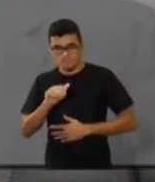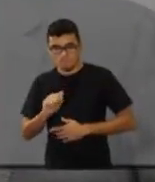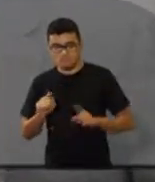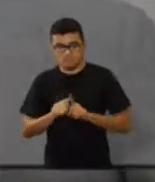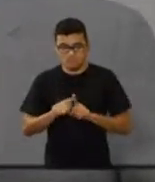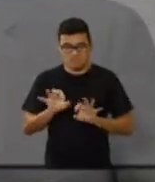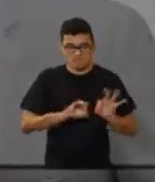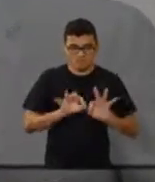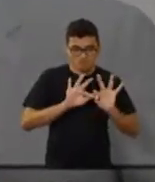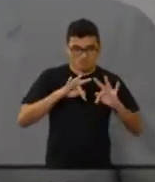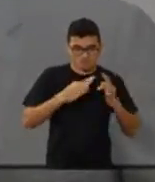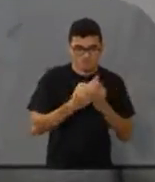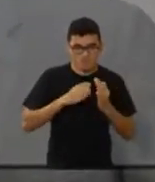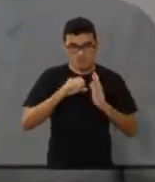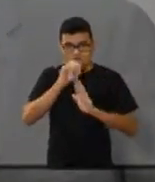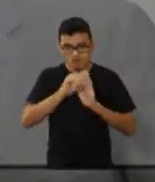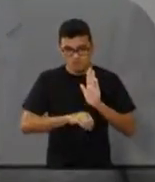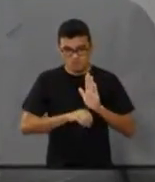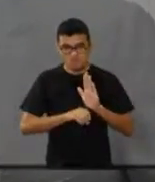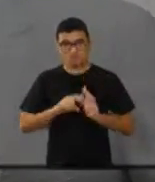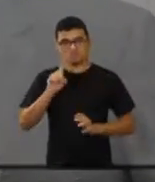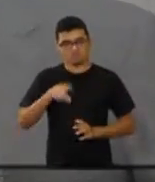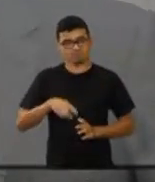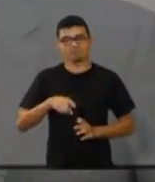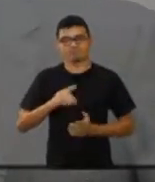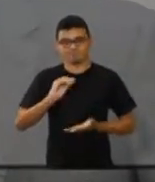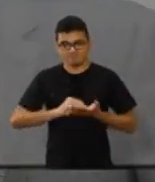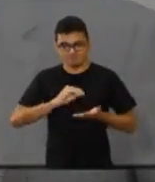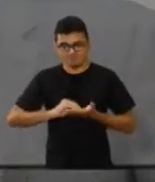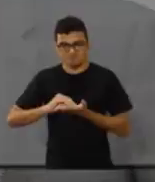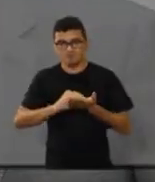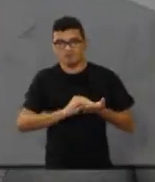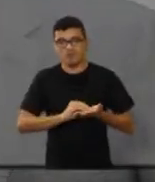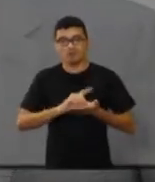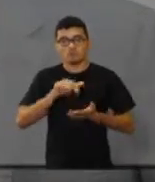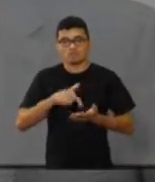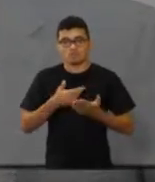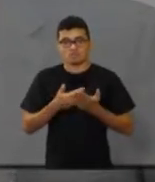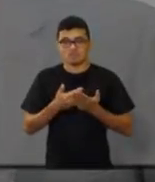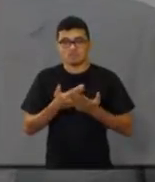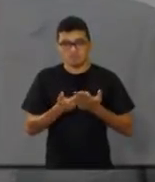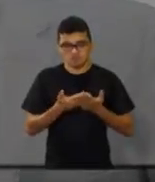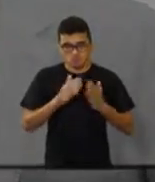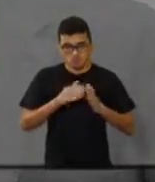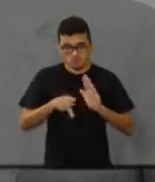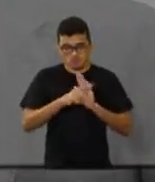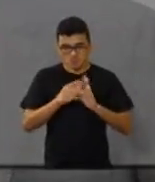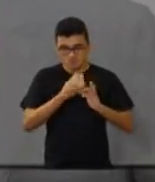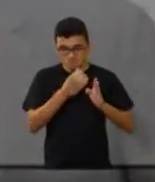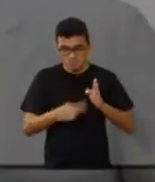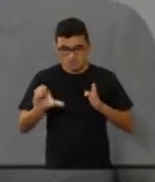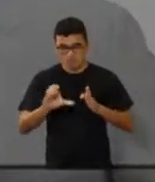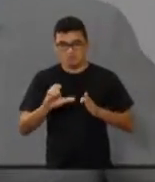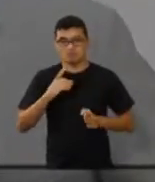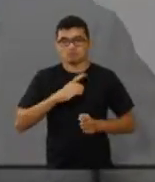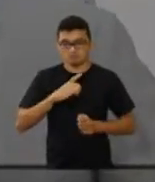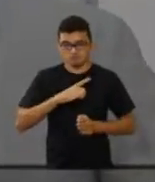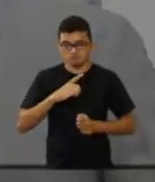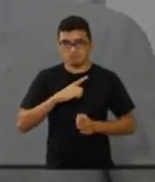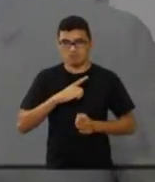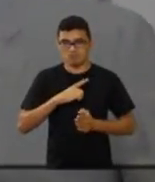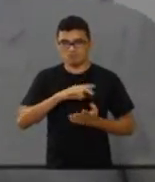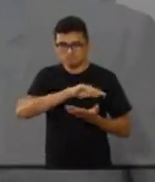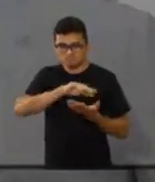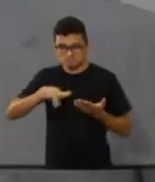familiar, orçamento, é uma coisa que falta, e a Escola do Legislativo tem trazido bastante pontos